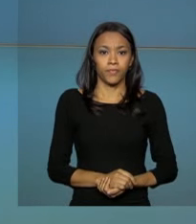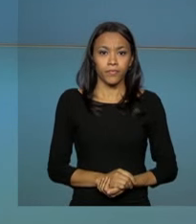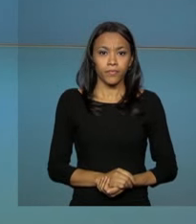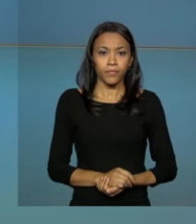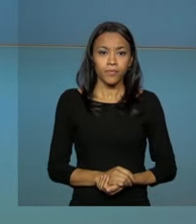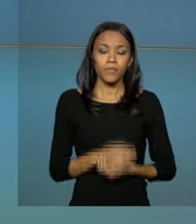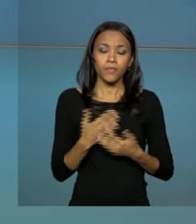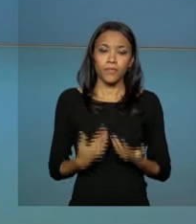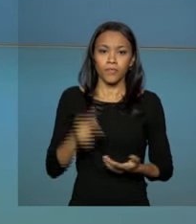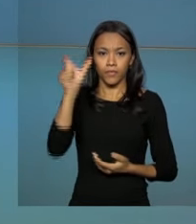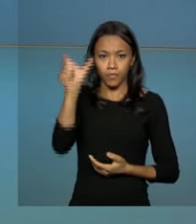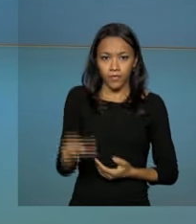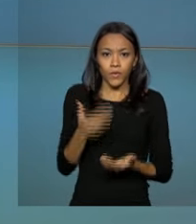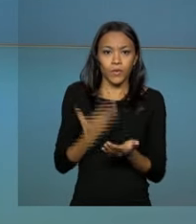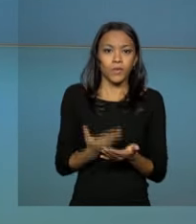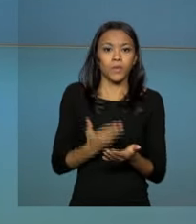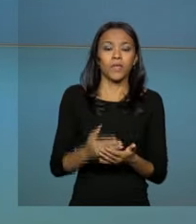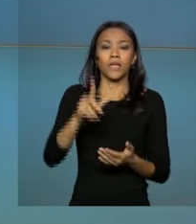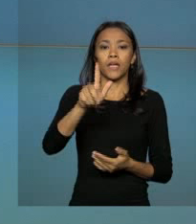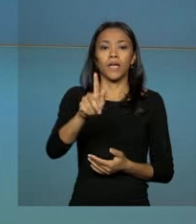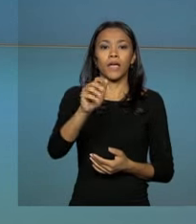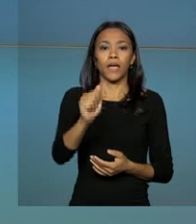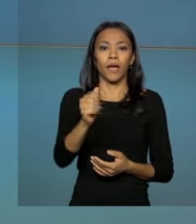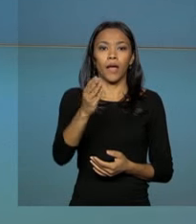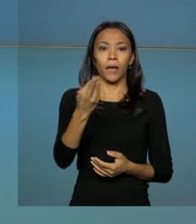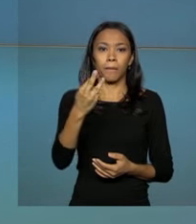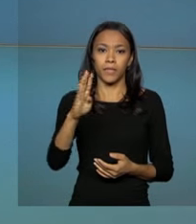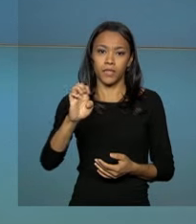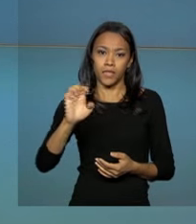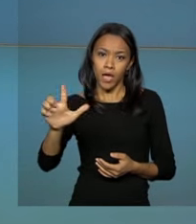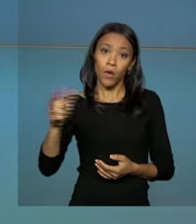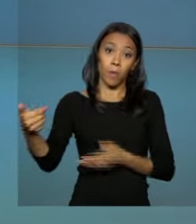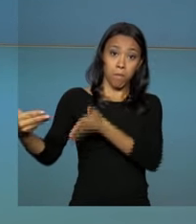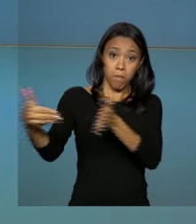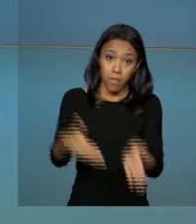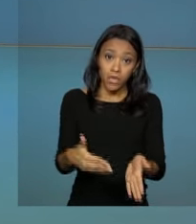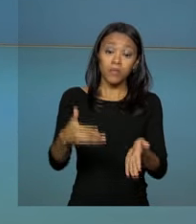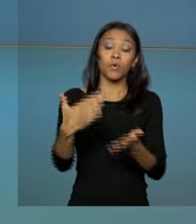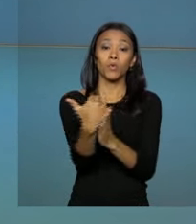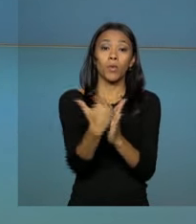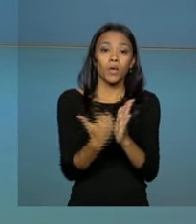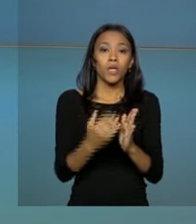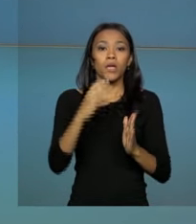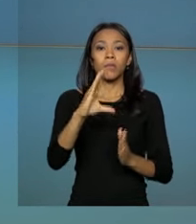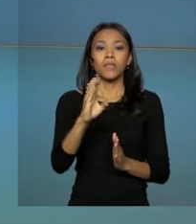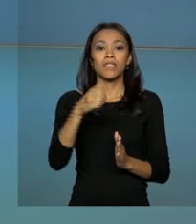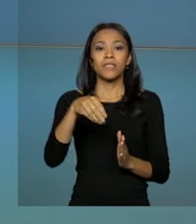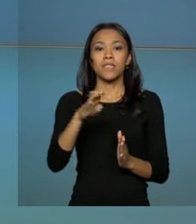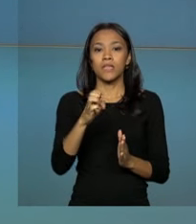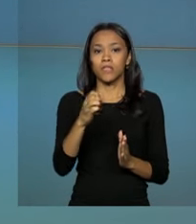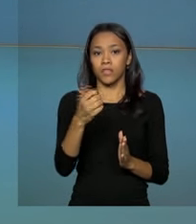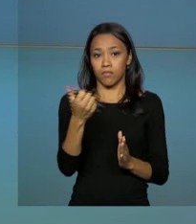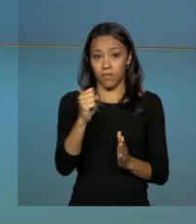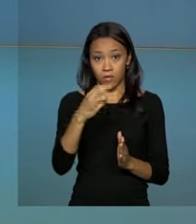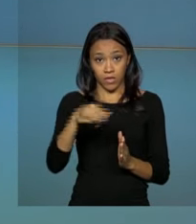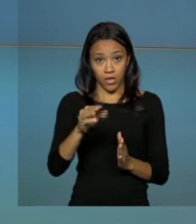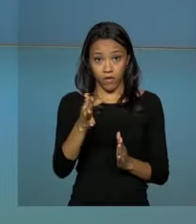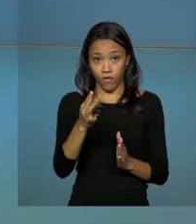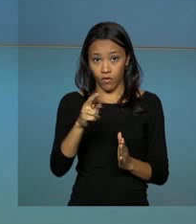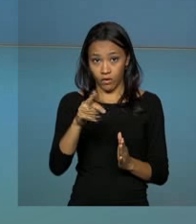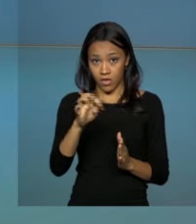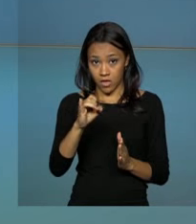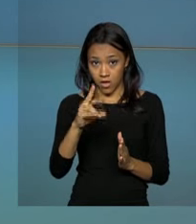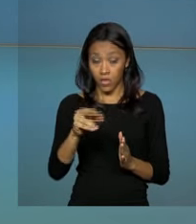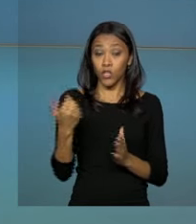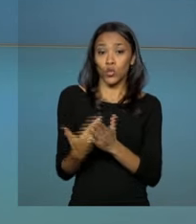O estudante Gabriel Bueno de Moraes Flor participou do programa Ciência Sem Fronteiras do governo federal. Ele estudou